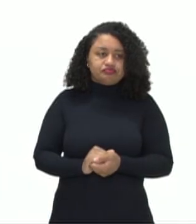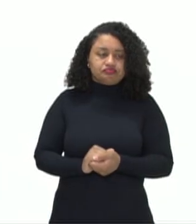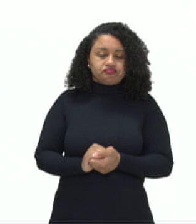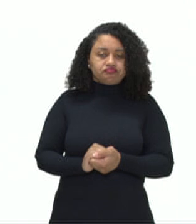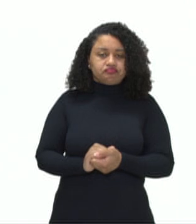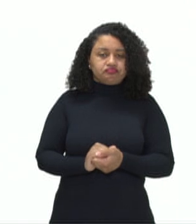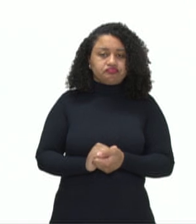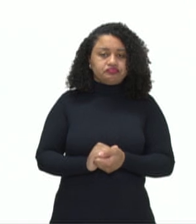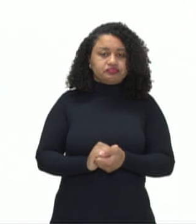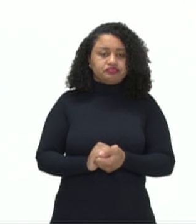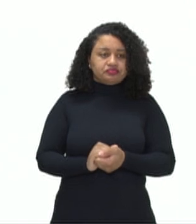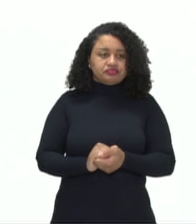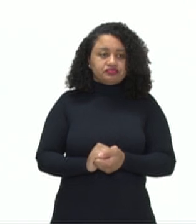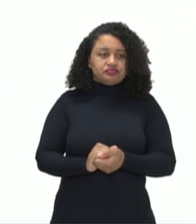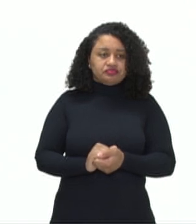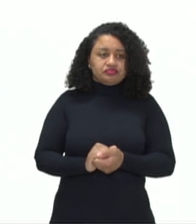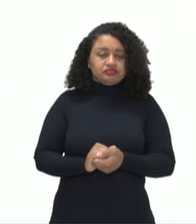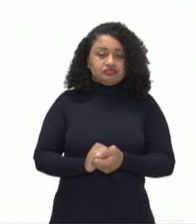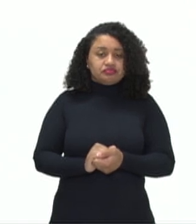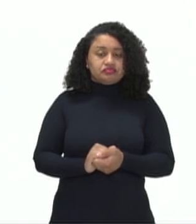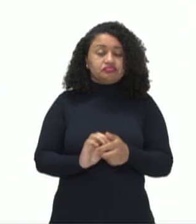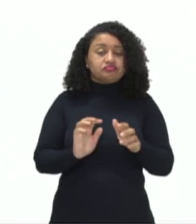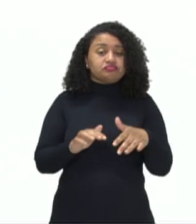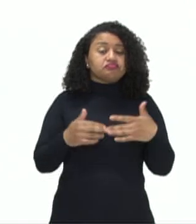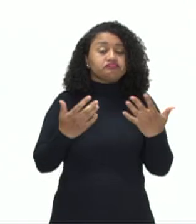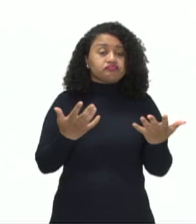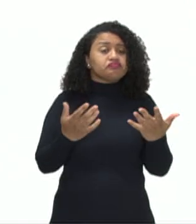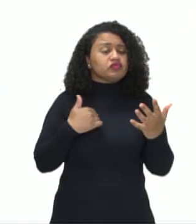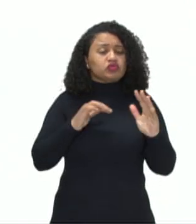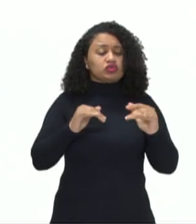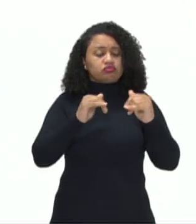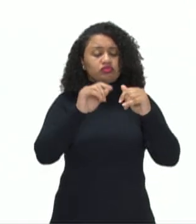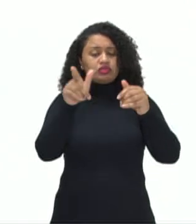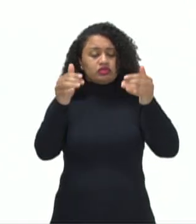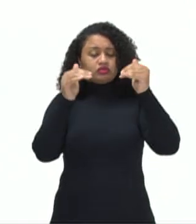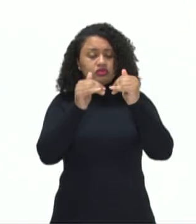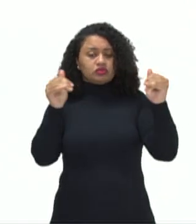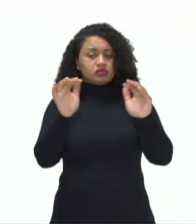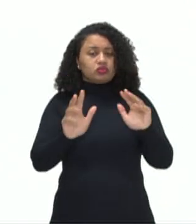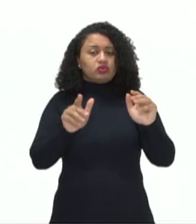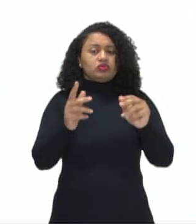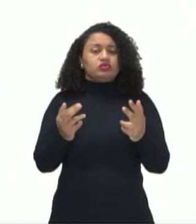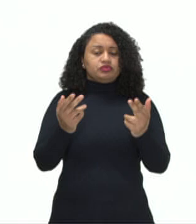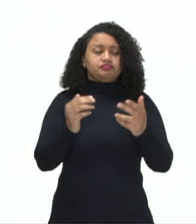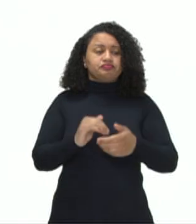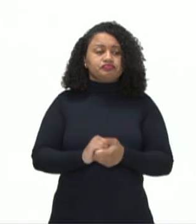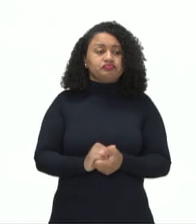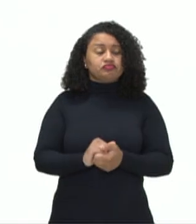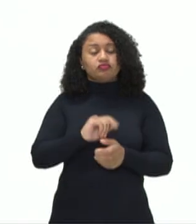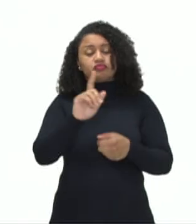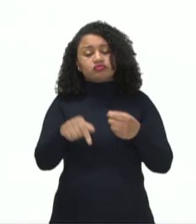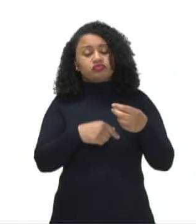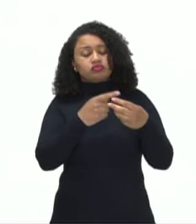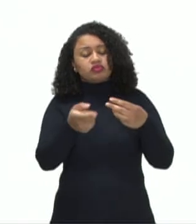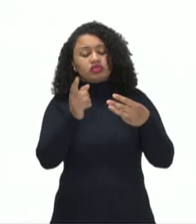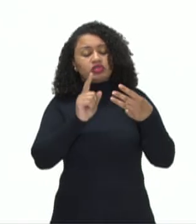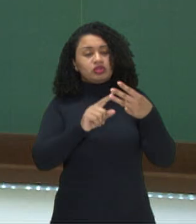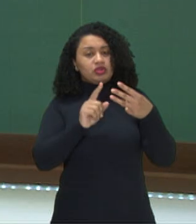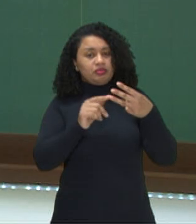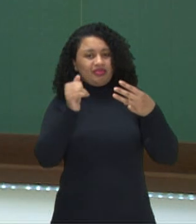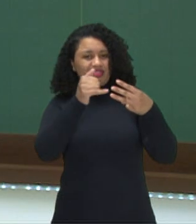mais 8xy, menos 3y ao quadrado. Ficou todo mundo igual. Segunda coisa que fazemos, segundo